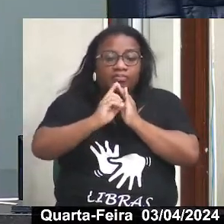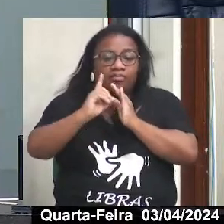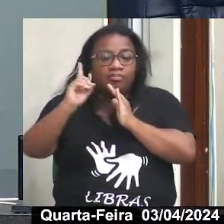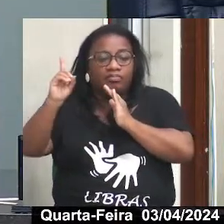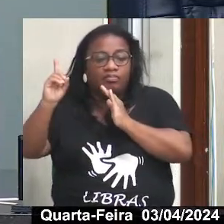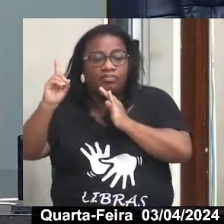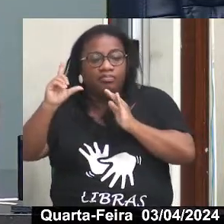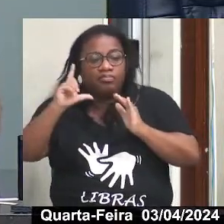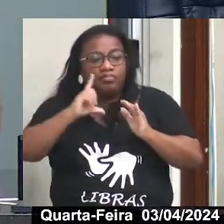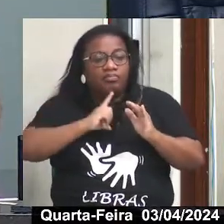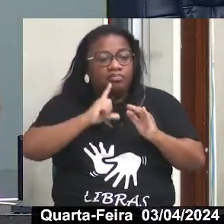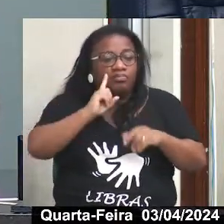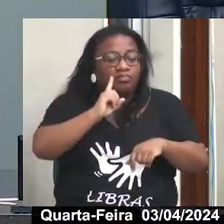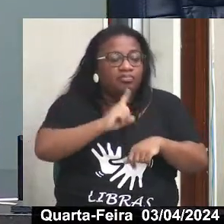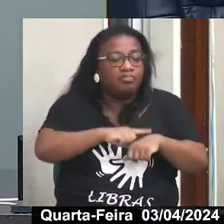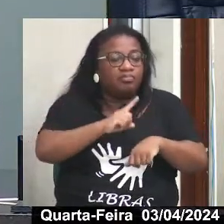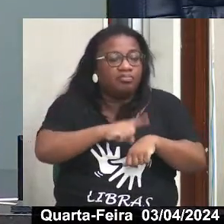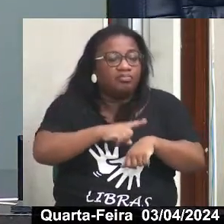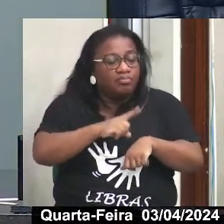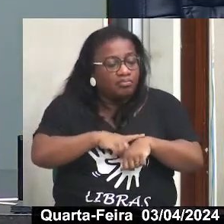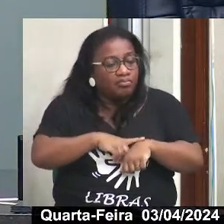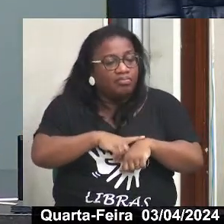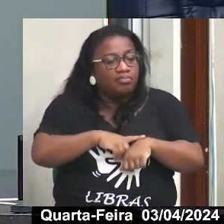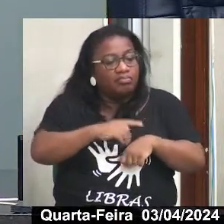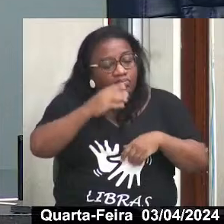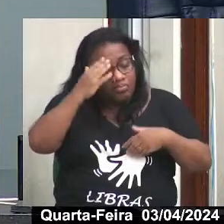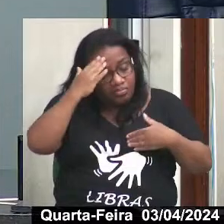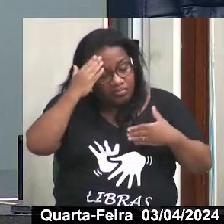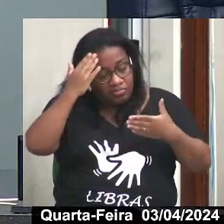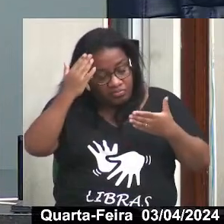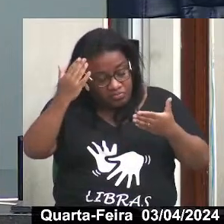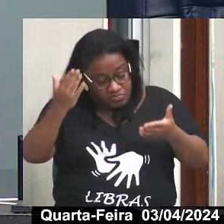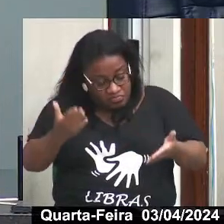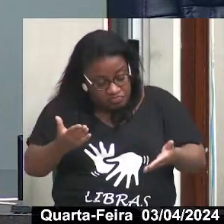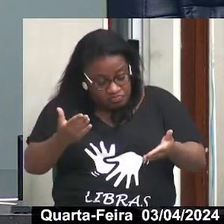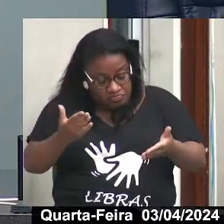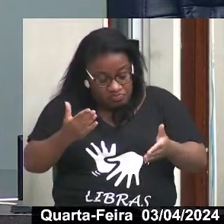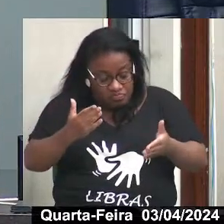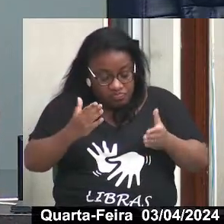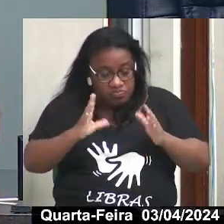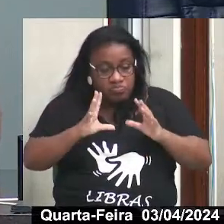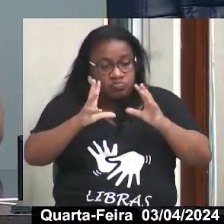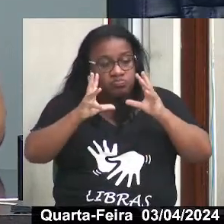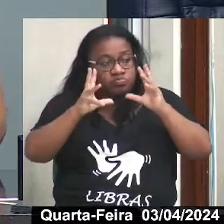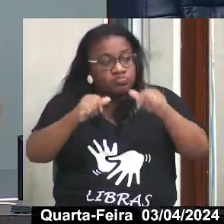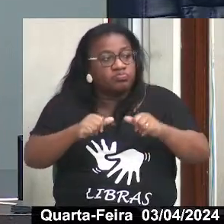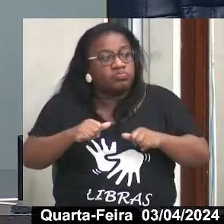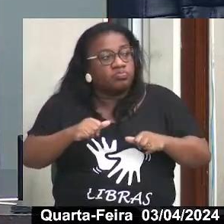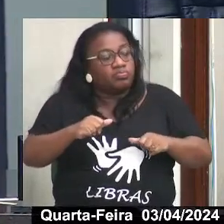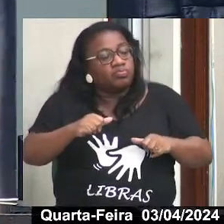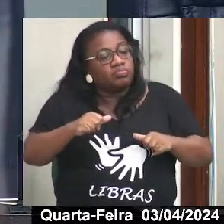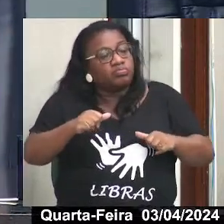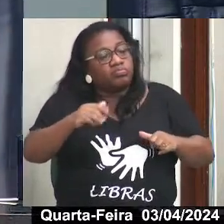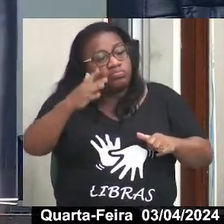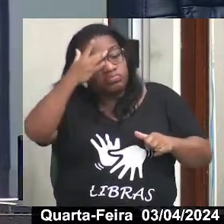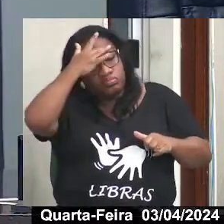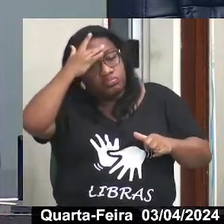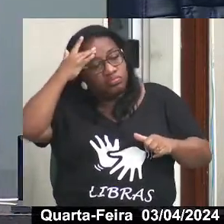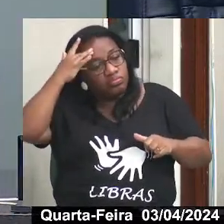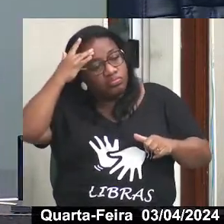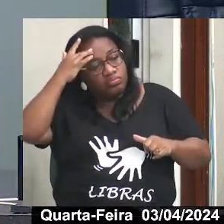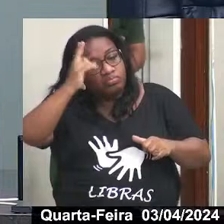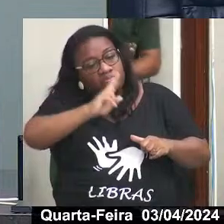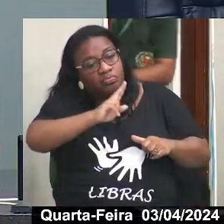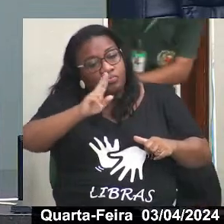tivemos aí um tempo lá e estamos voltando. Agradecer aqui o público presente, em nome